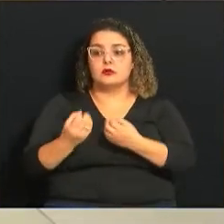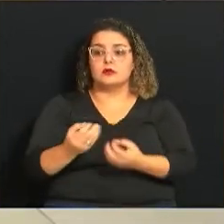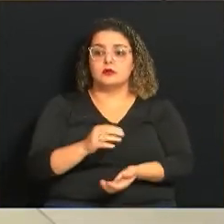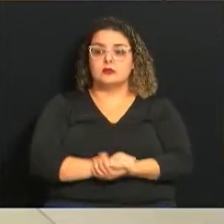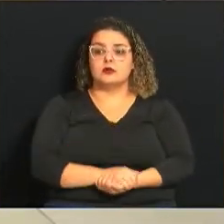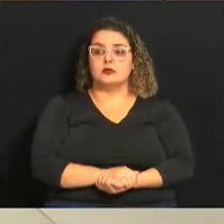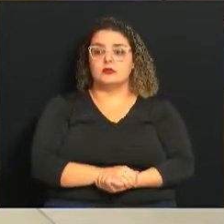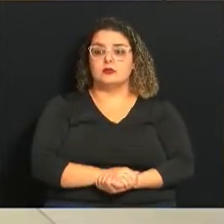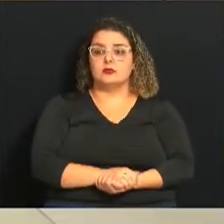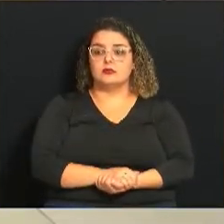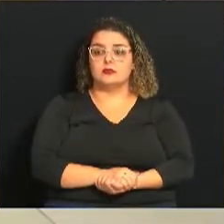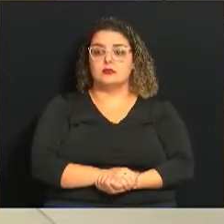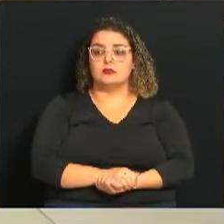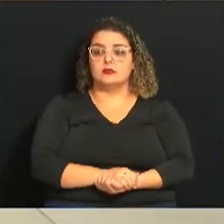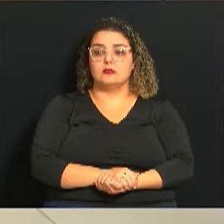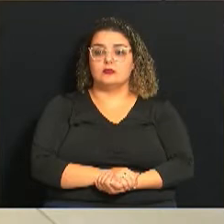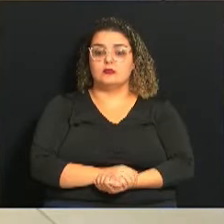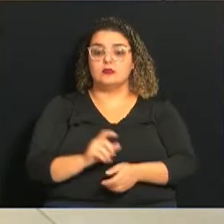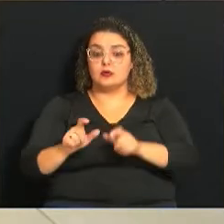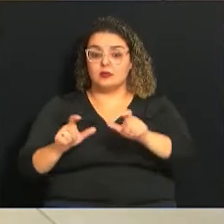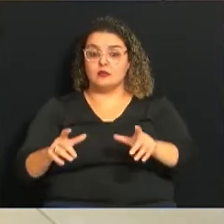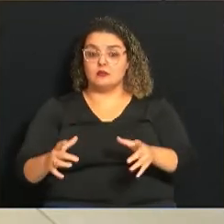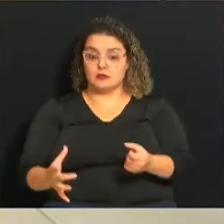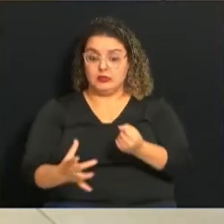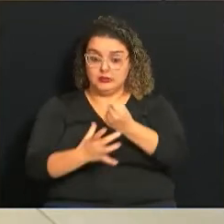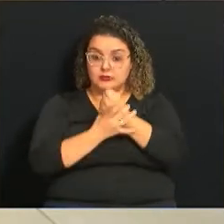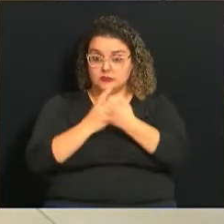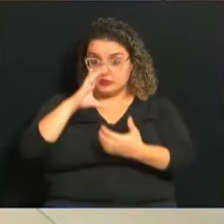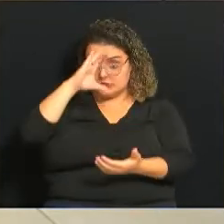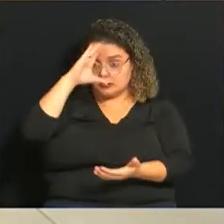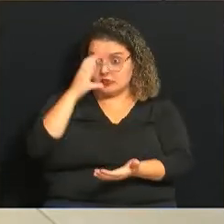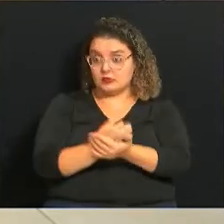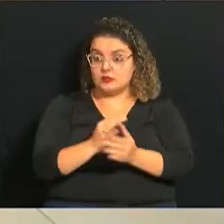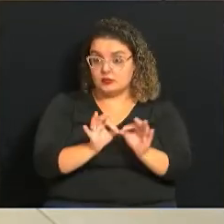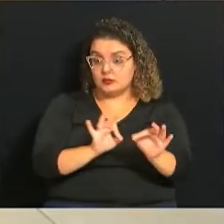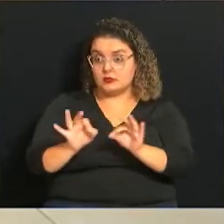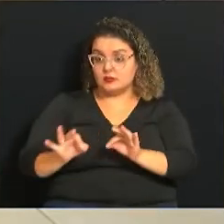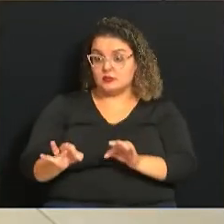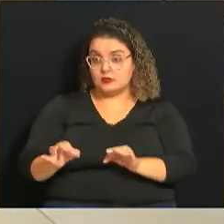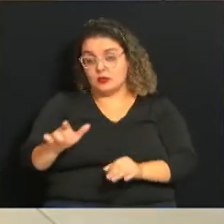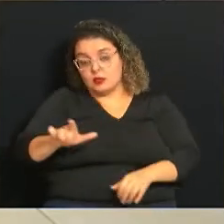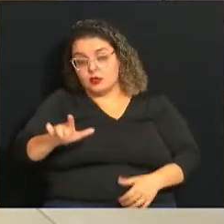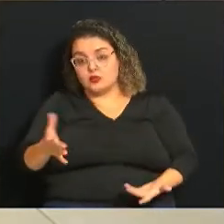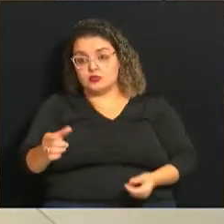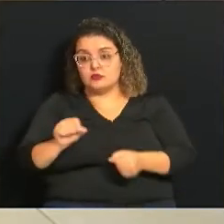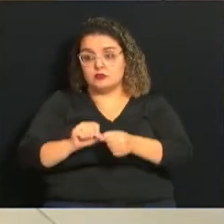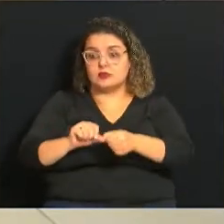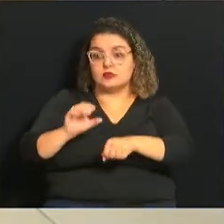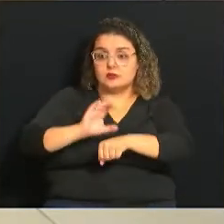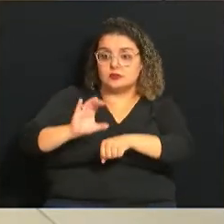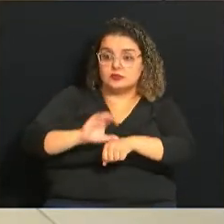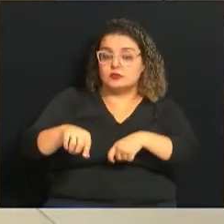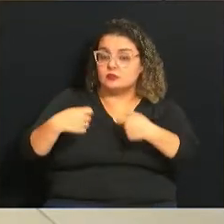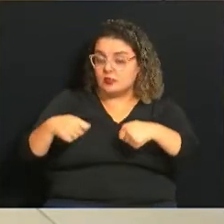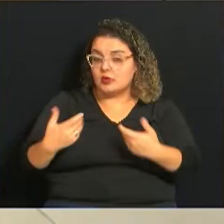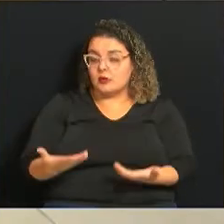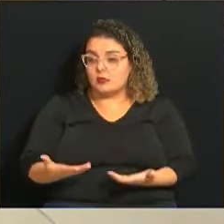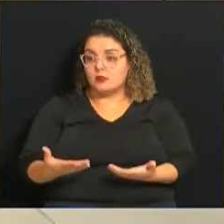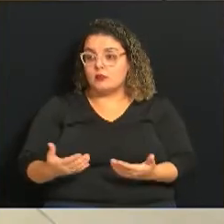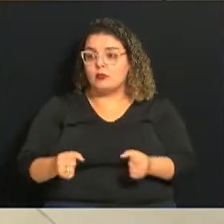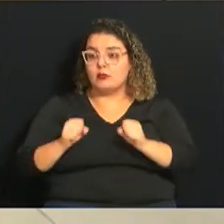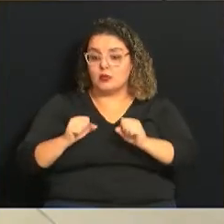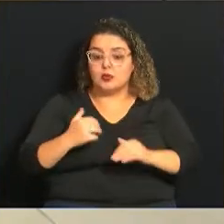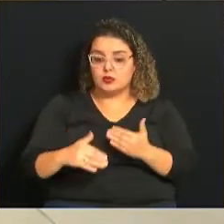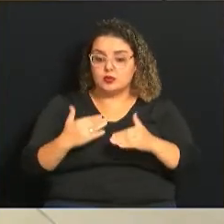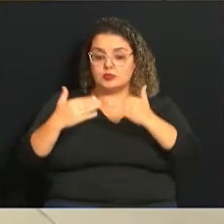o pessoal tem que ficar um pouco mais seguro, mais confiante, se preparar, evidentemente, fazer os cursos necessários para que possa desenvolver da